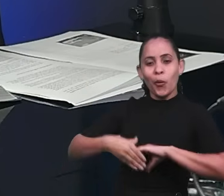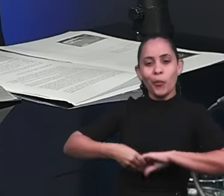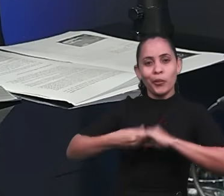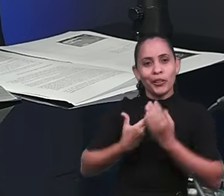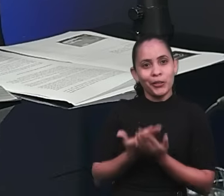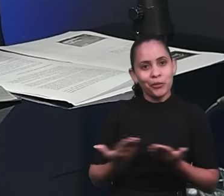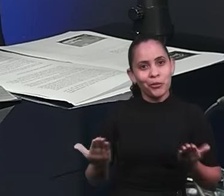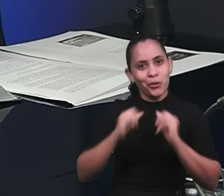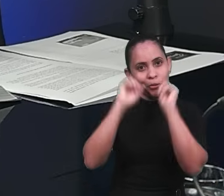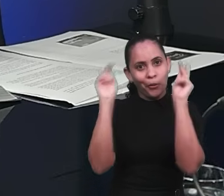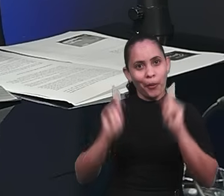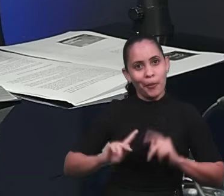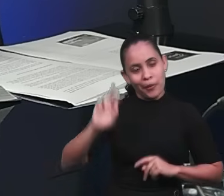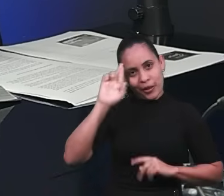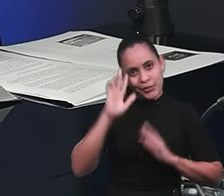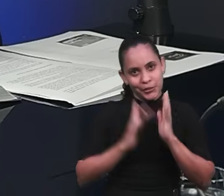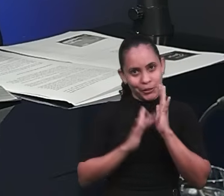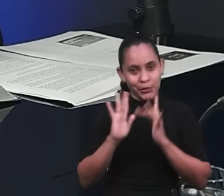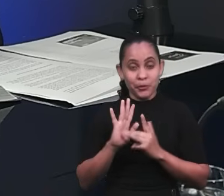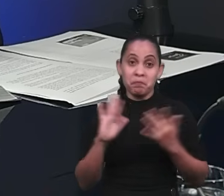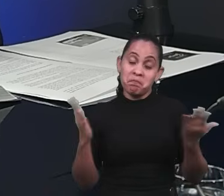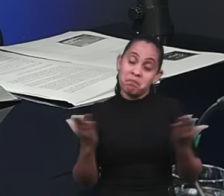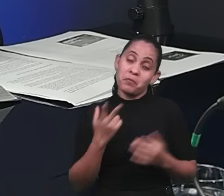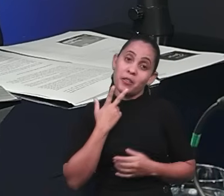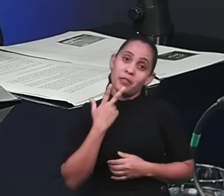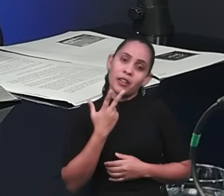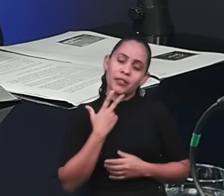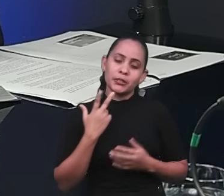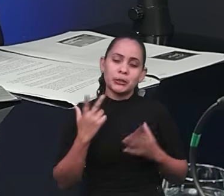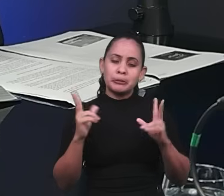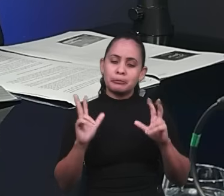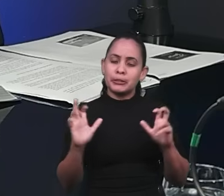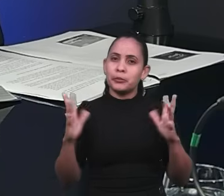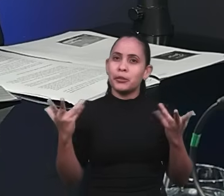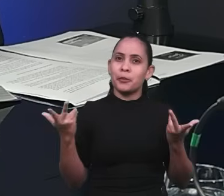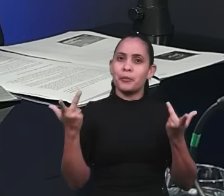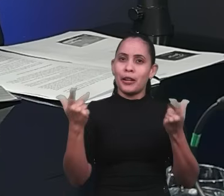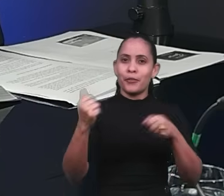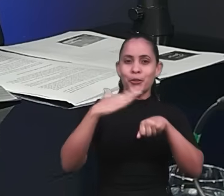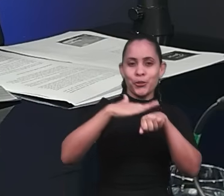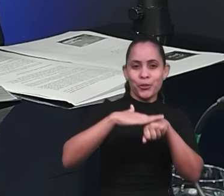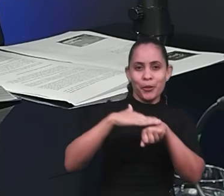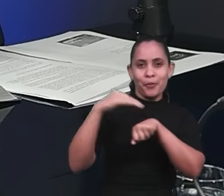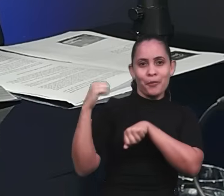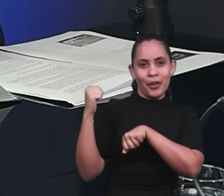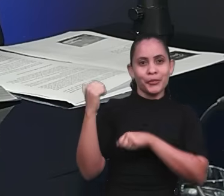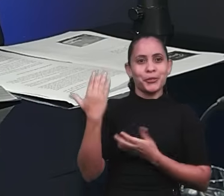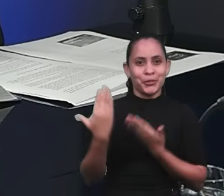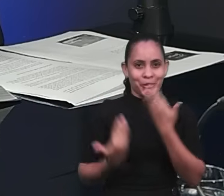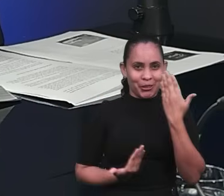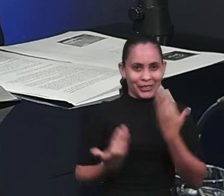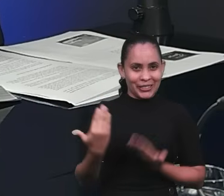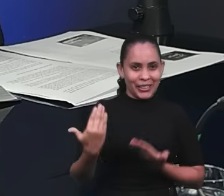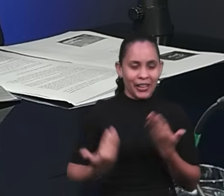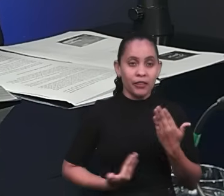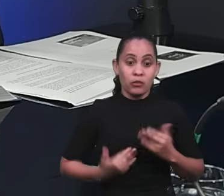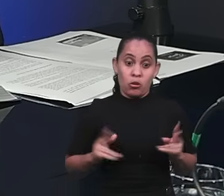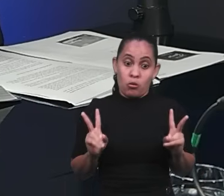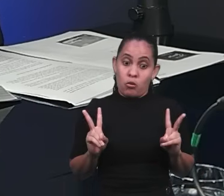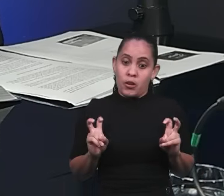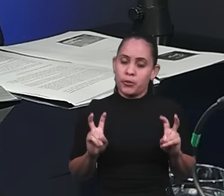com a paz do Senhor. Ainda mais falando de um assunto tão maravilhoso, que é o chamado do servo, né, pastor Kleber? Um